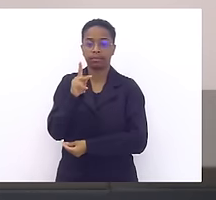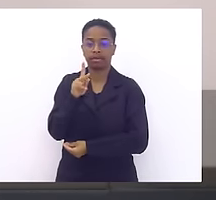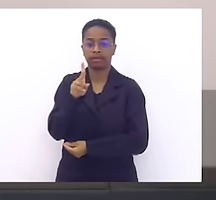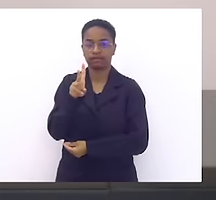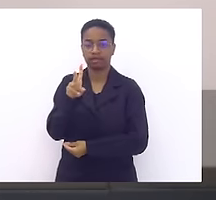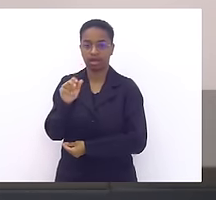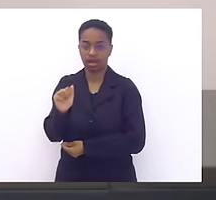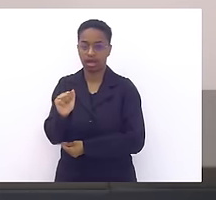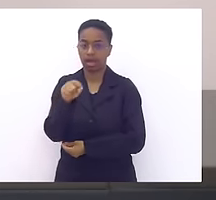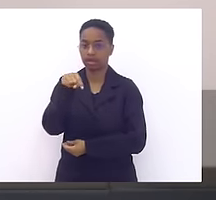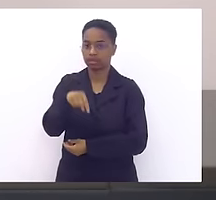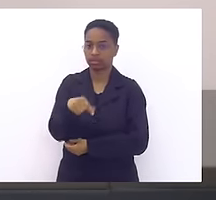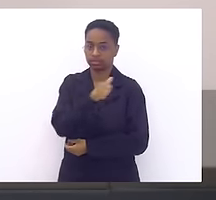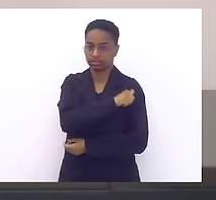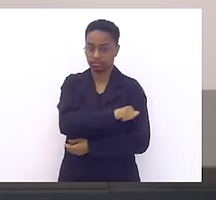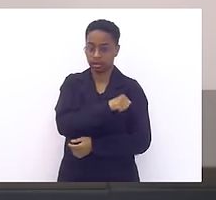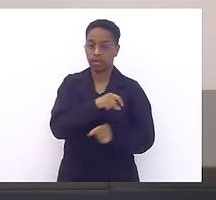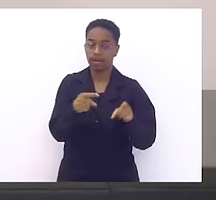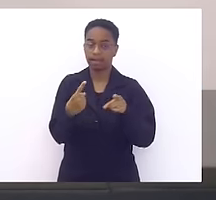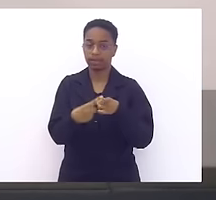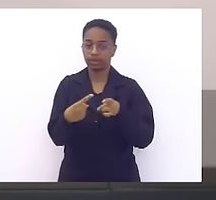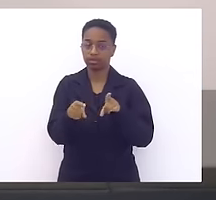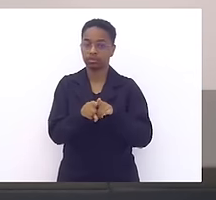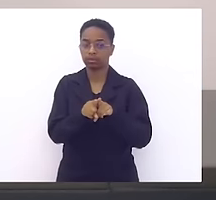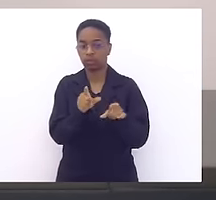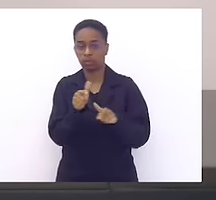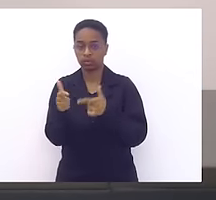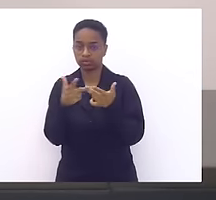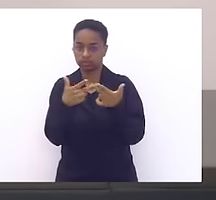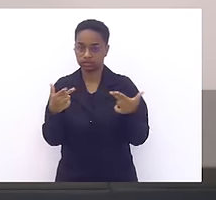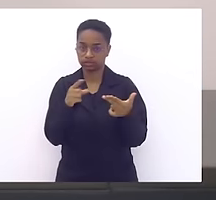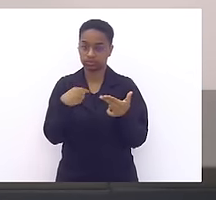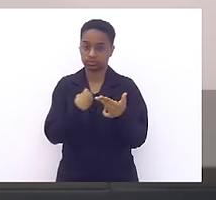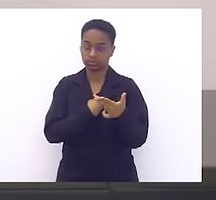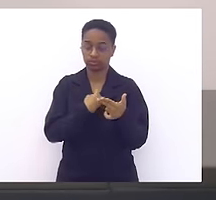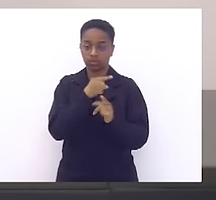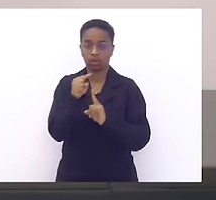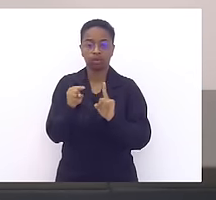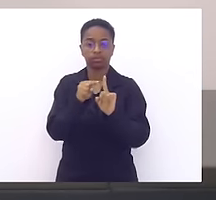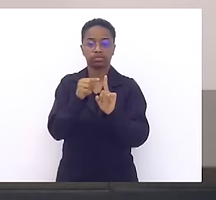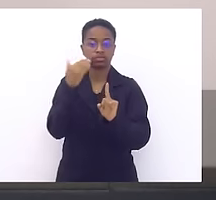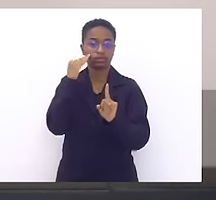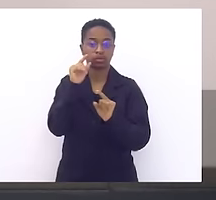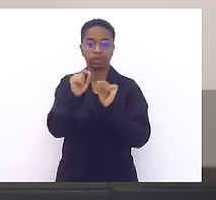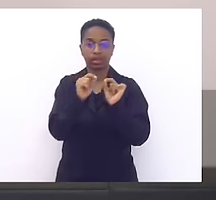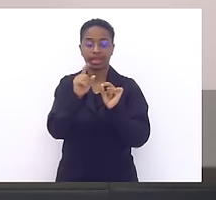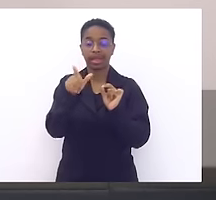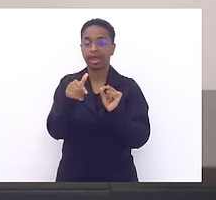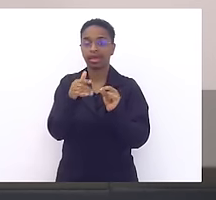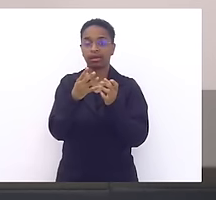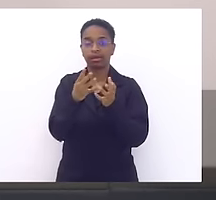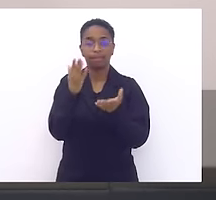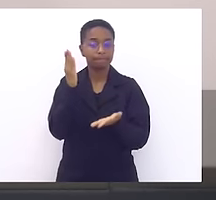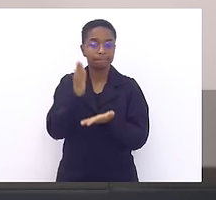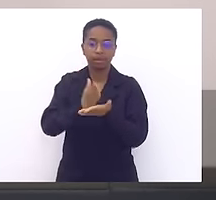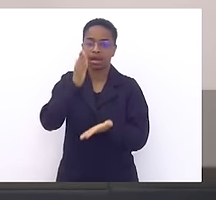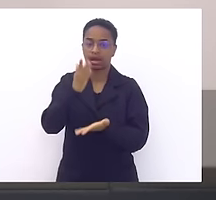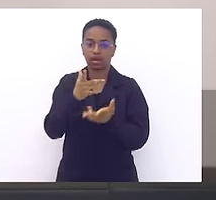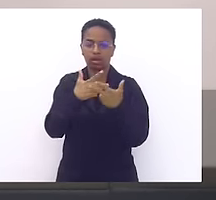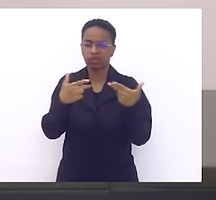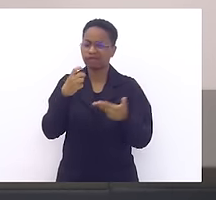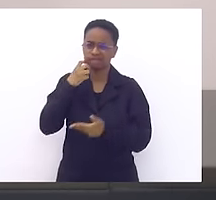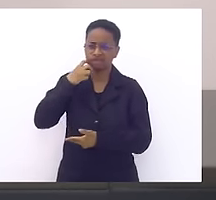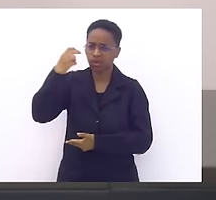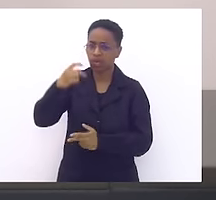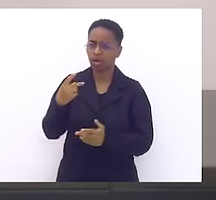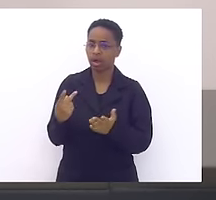de Janeiro porque um outro ponto que nós pretendemos chegar aqui em conjunto é acabar de uma vez por todas com essa vergonha que acontece no Rio